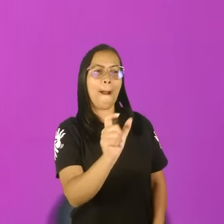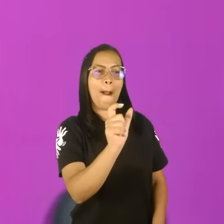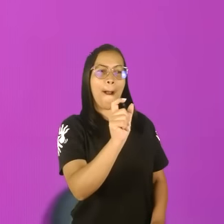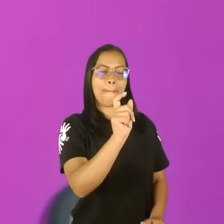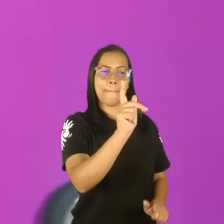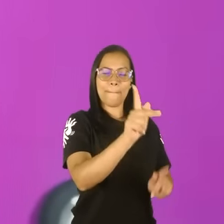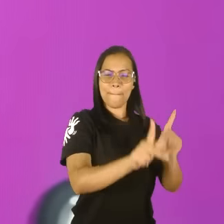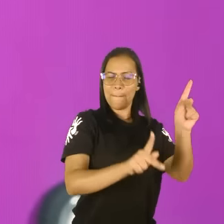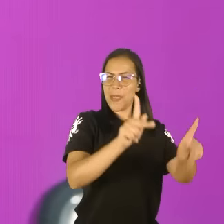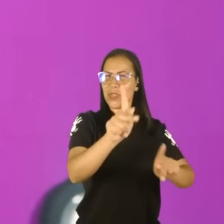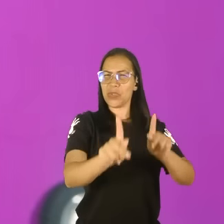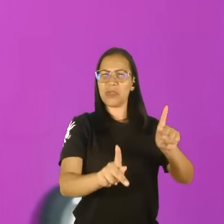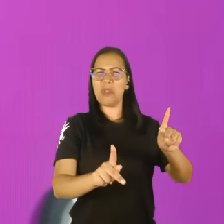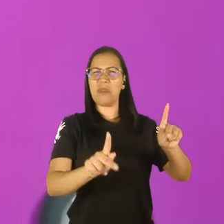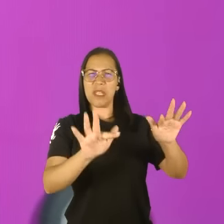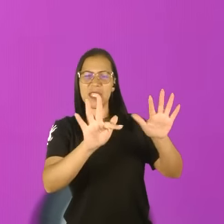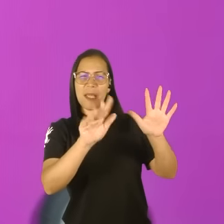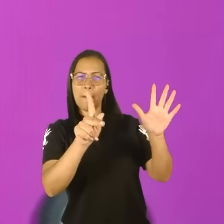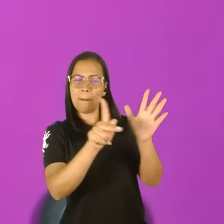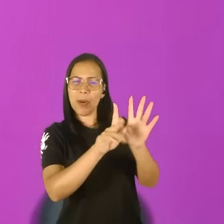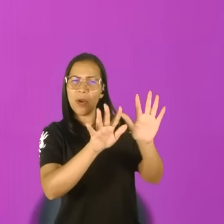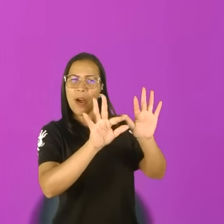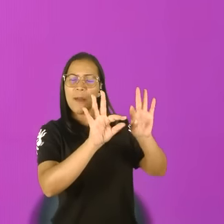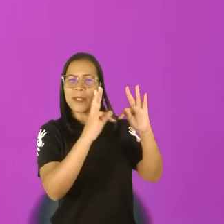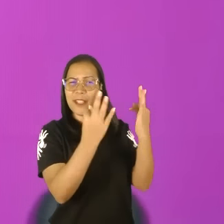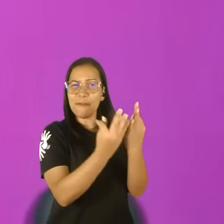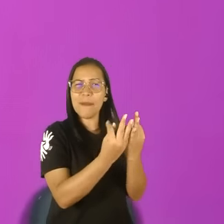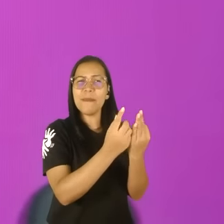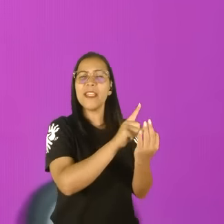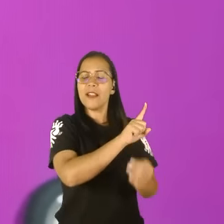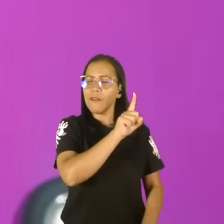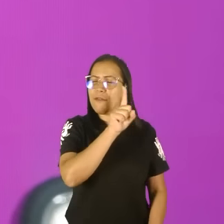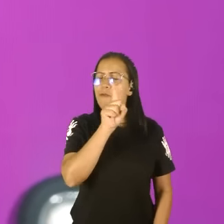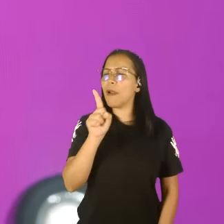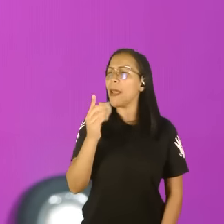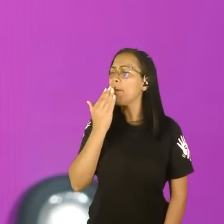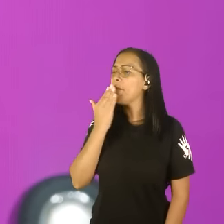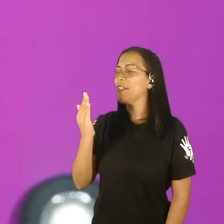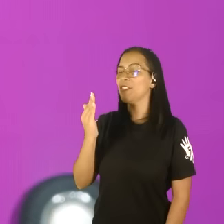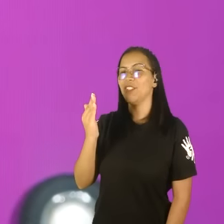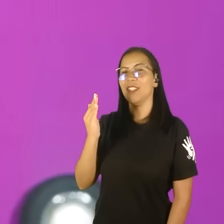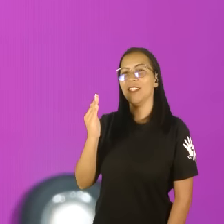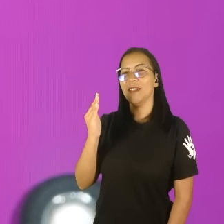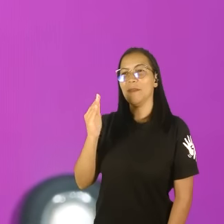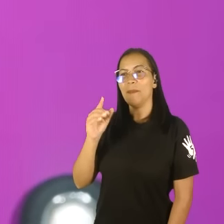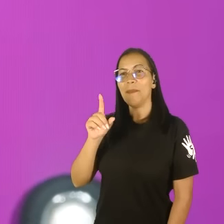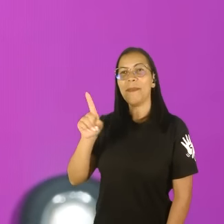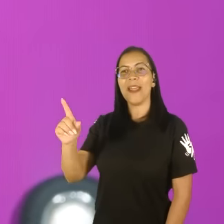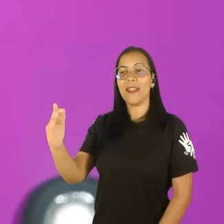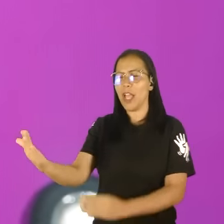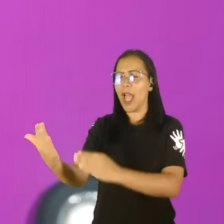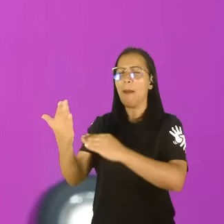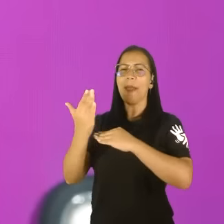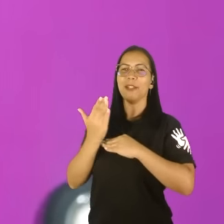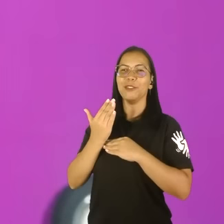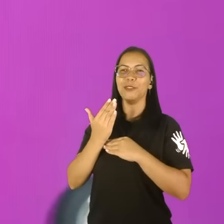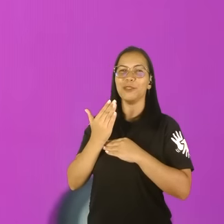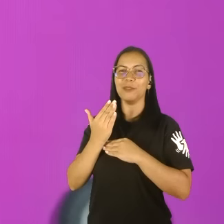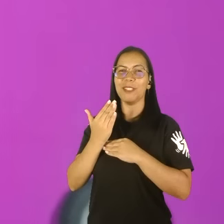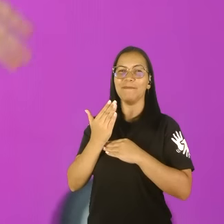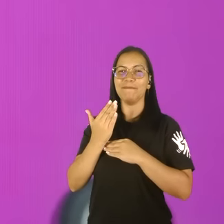lembra? Aí você pode lembrar de Moisés. Moisés, ele sai com 40 anos do Egito. Ele